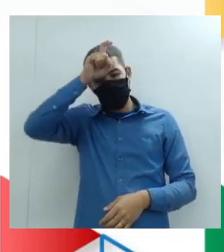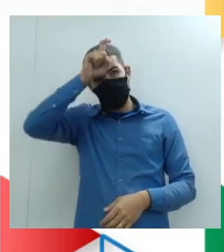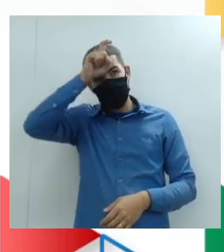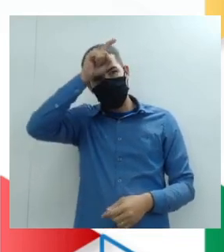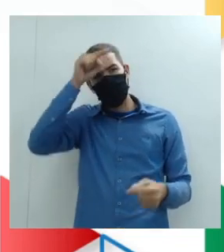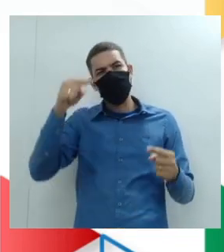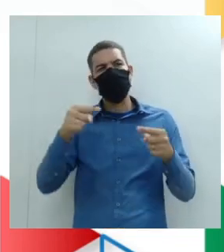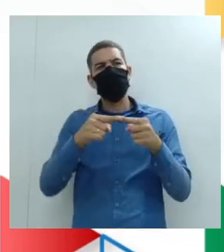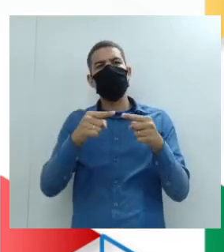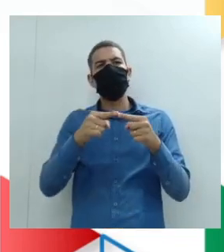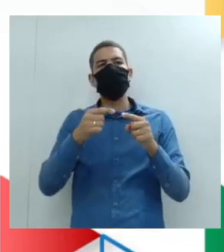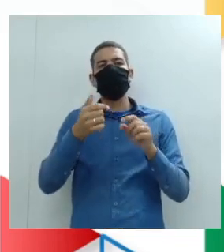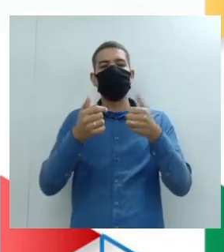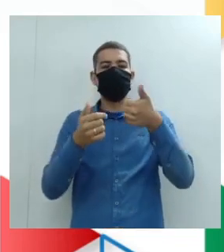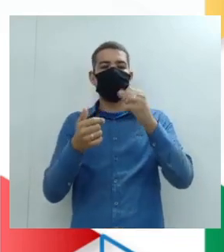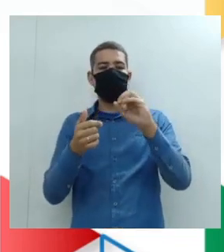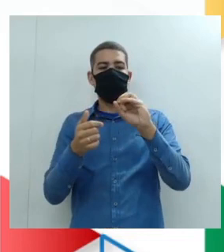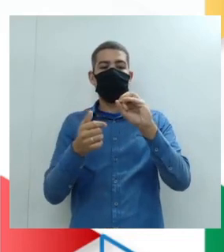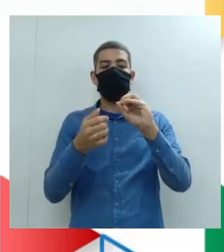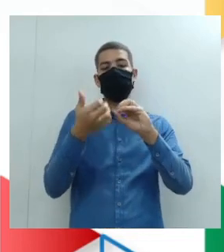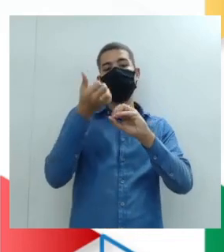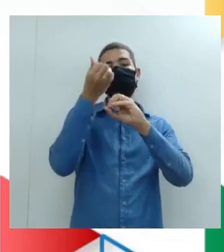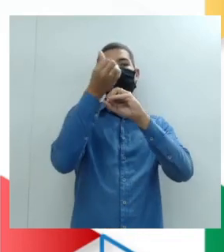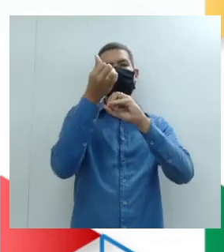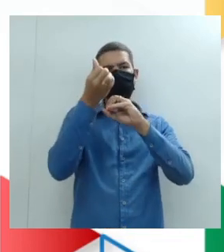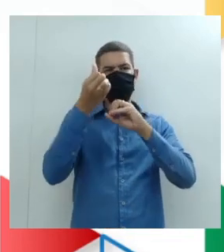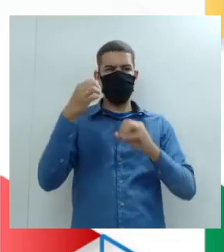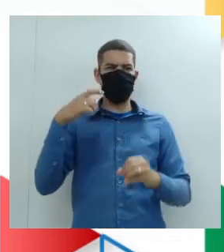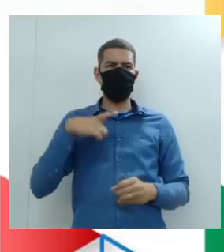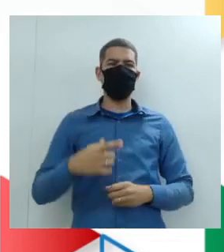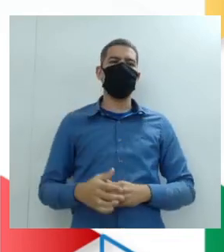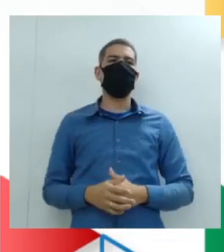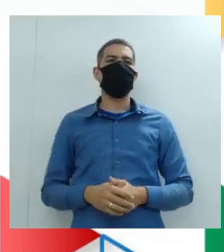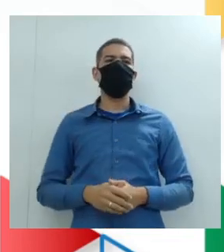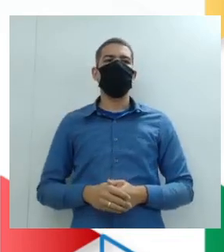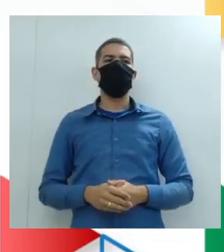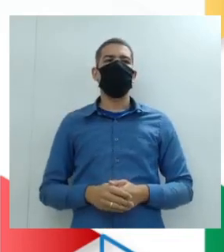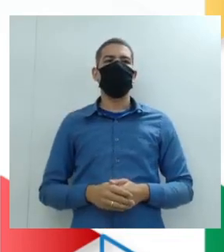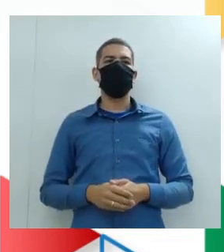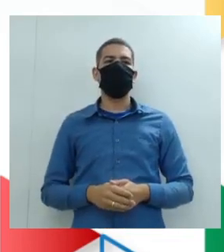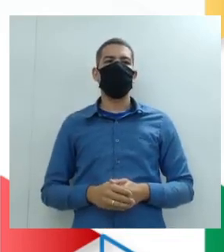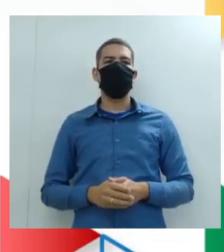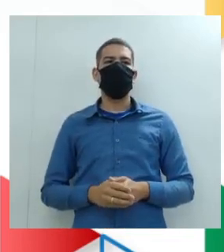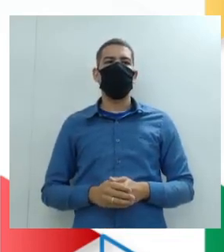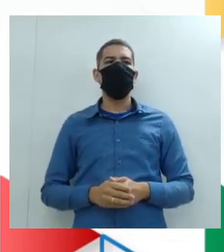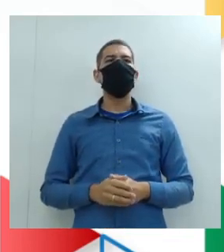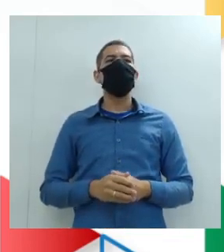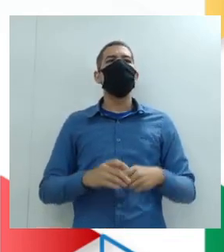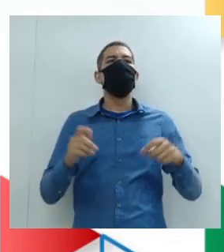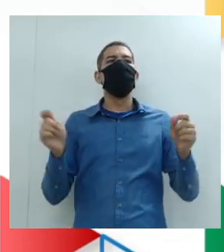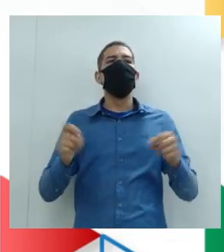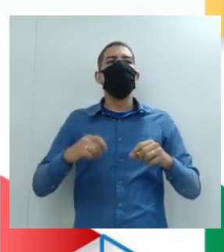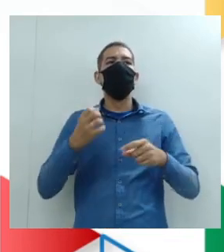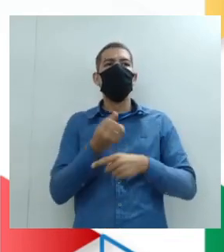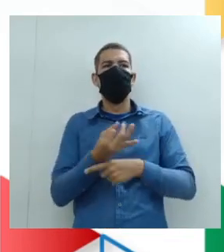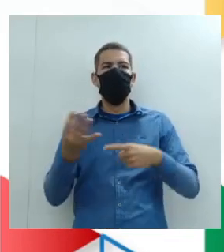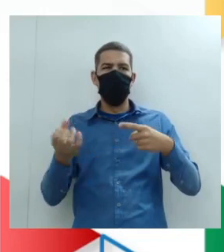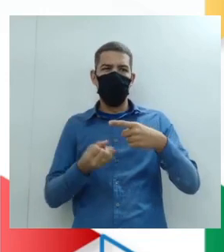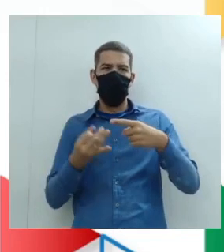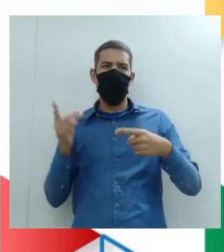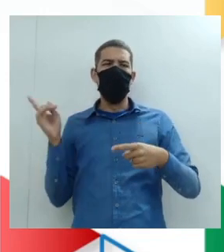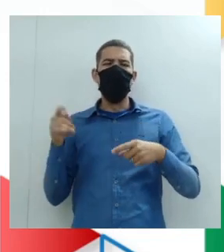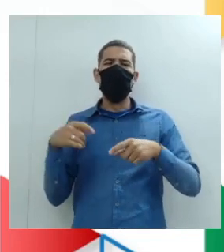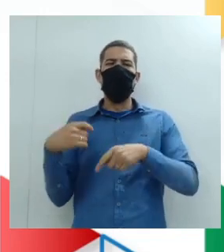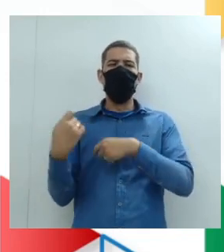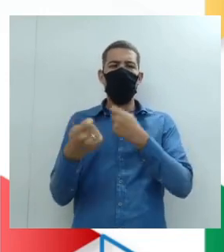tá bom? Olha os valores múltiplos de 10 aí na tabelinha para vocês. Por isso que a gente pode fazer fração a partir desse